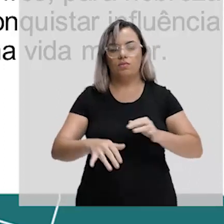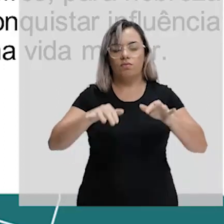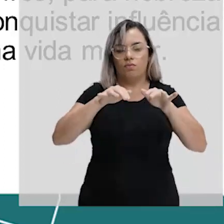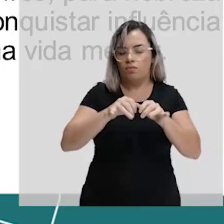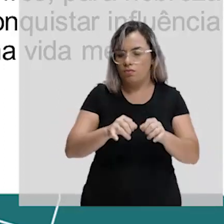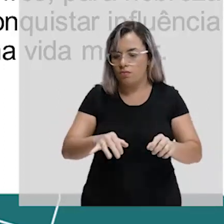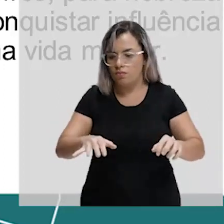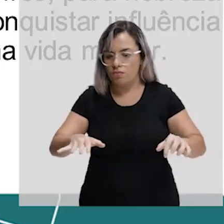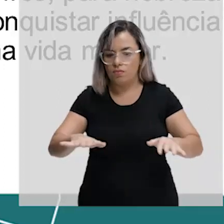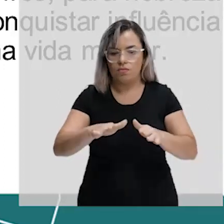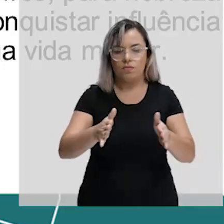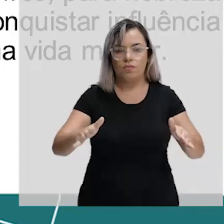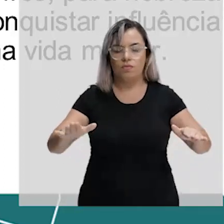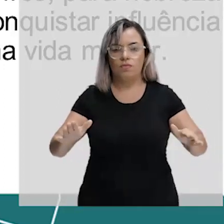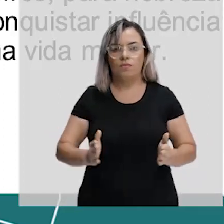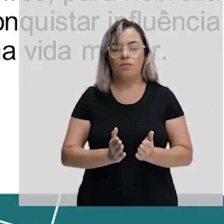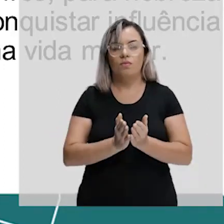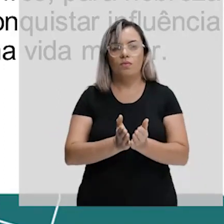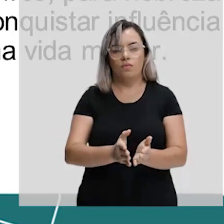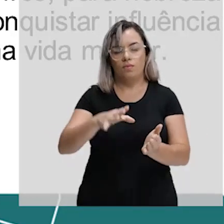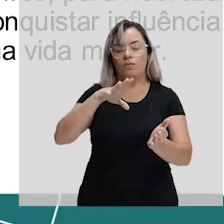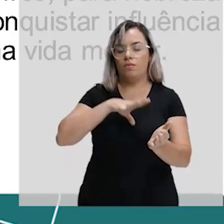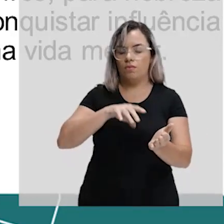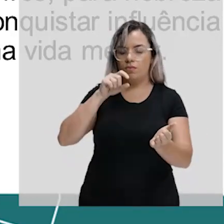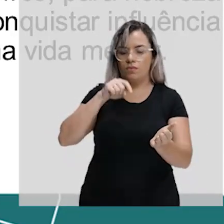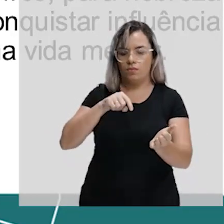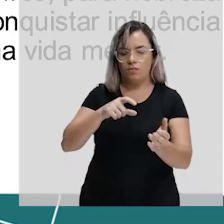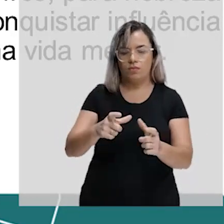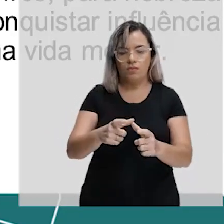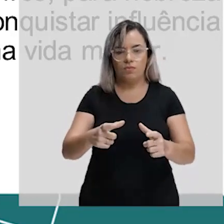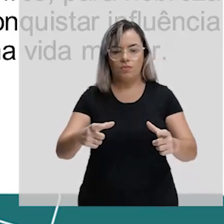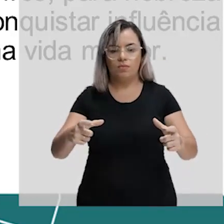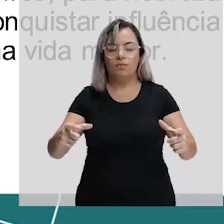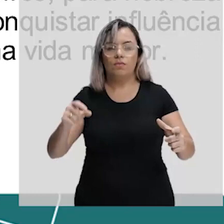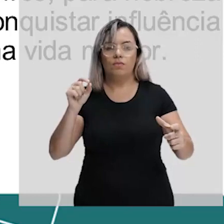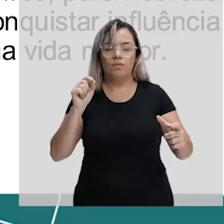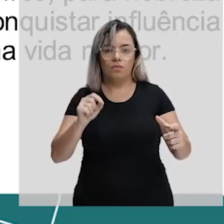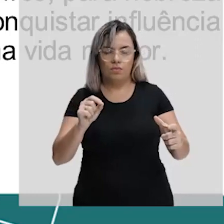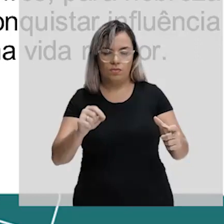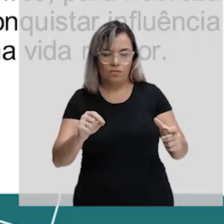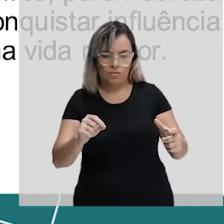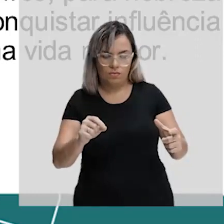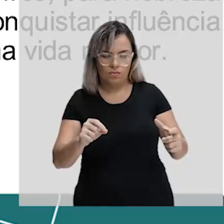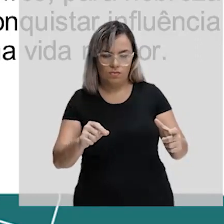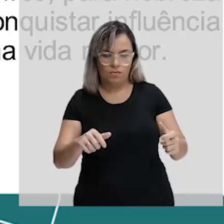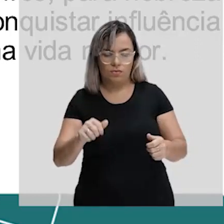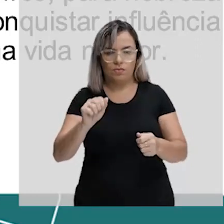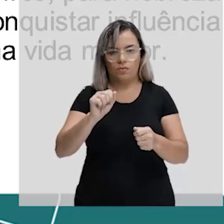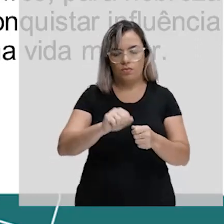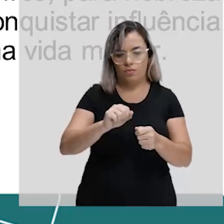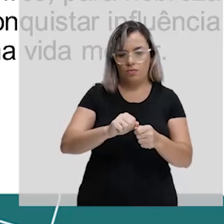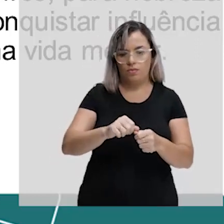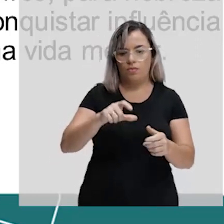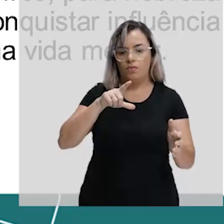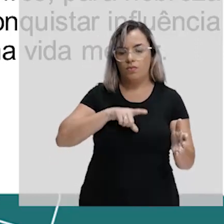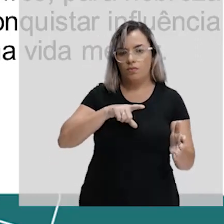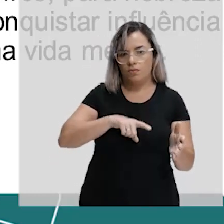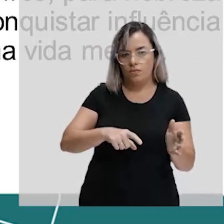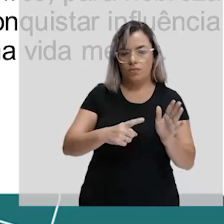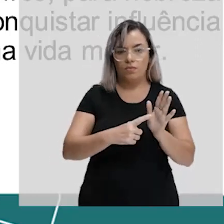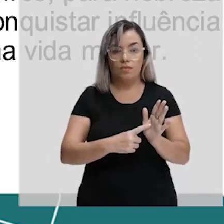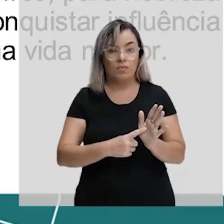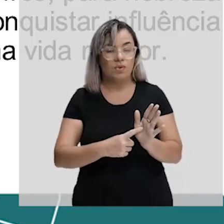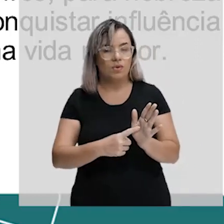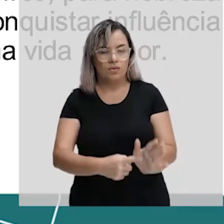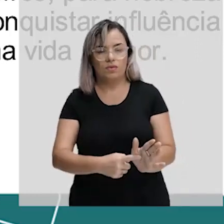expansão ultramarina portuguesa, as grandes navegações realizadas por Portugal,